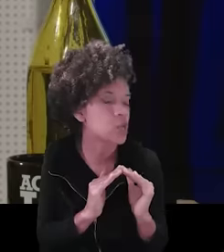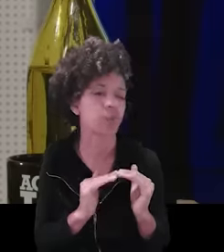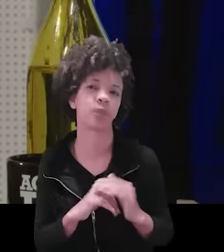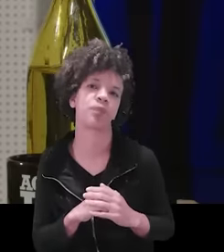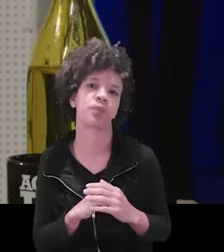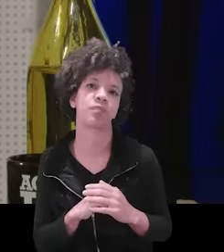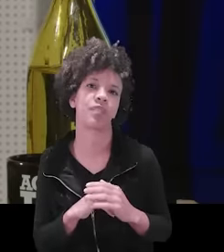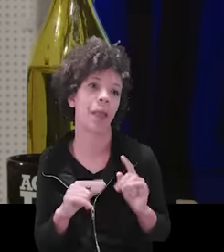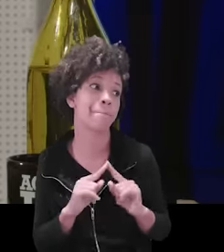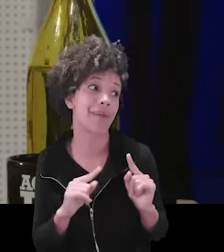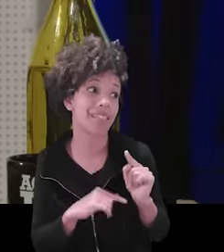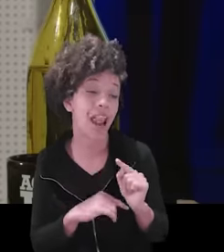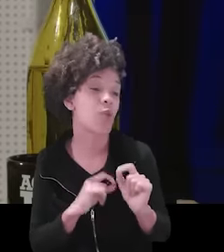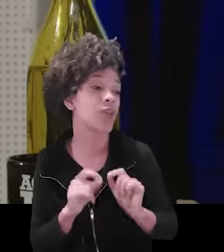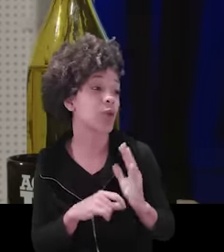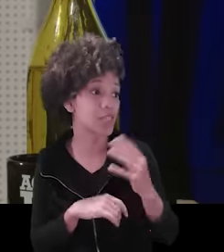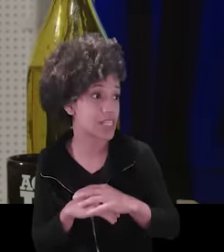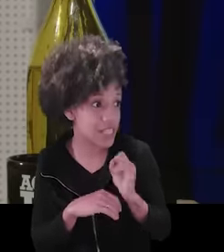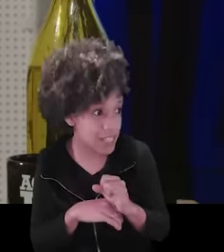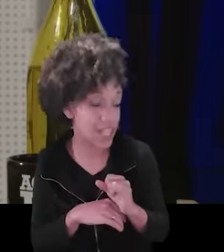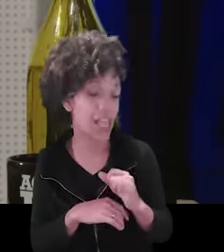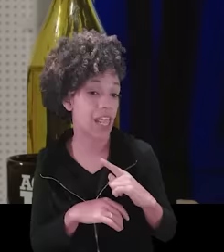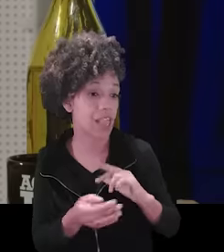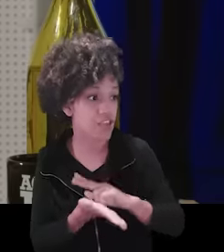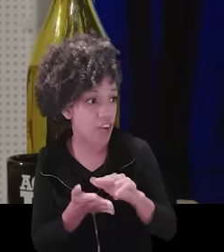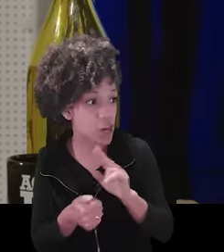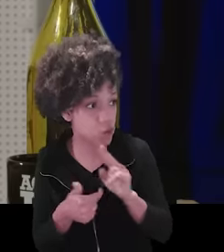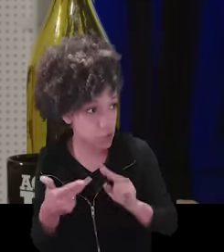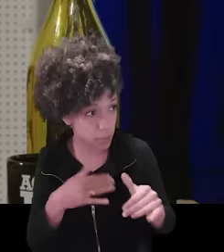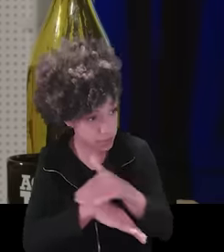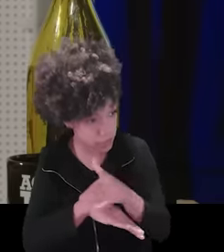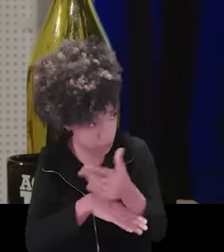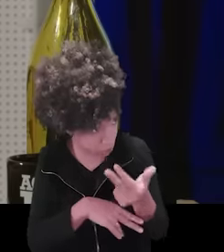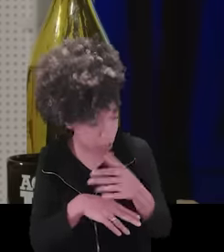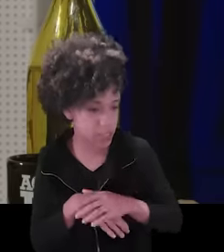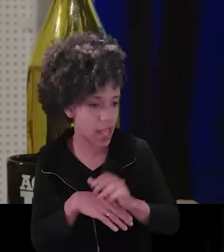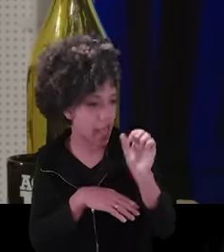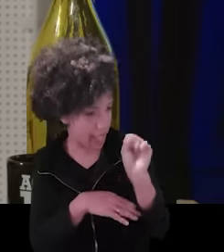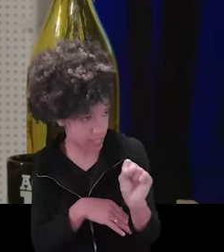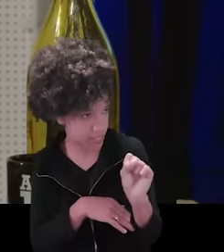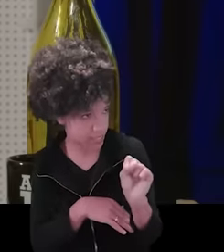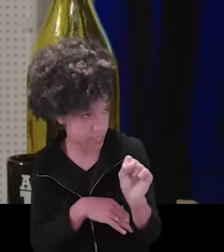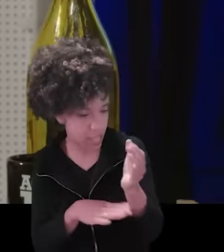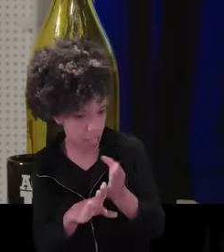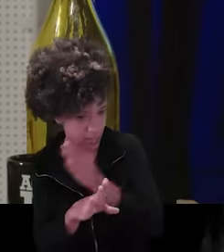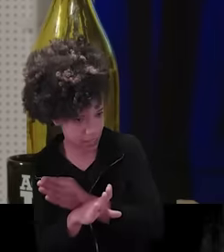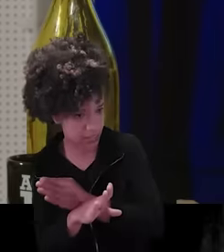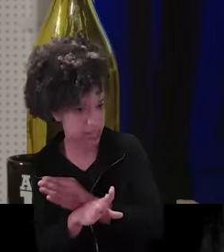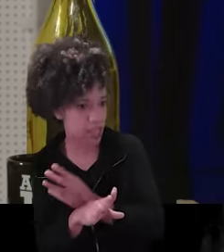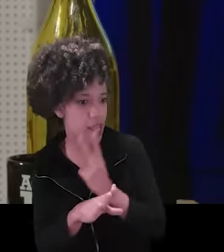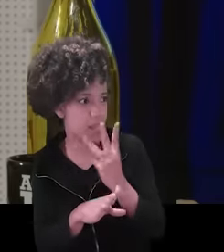meus vizinhos Só que lá é assim se você tem vários nomes de ruas iguais só que você tiver o s na